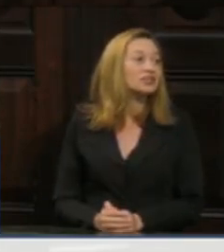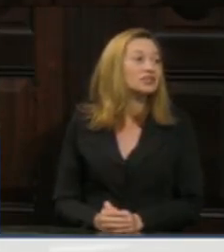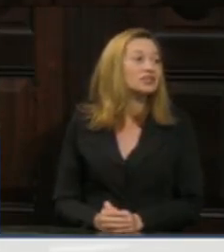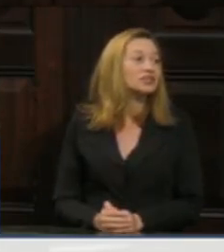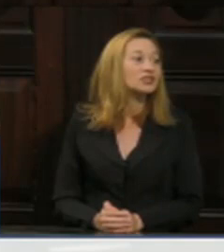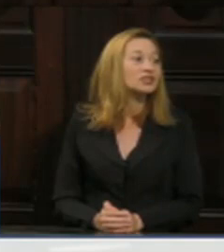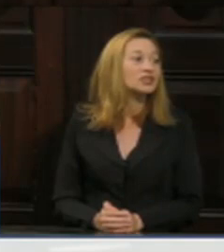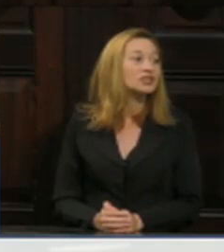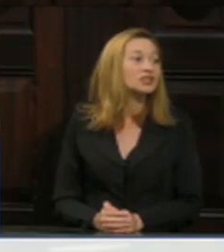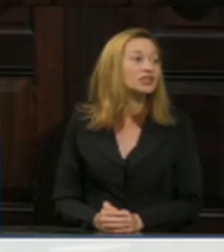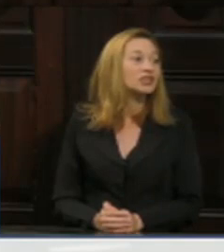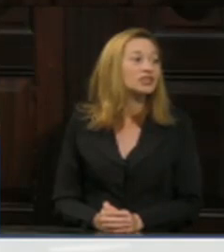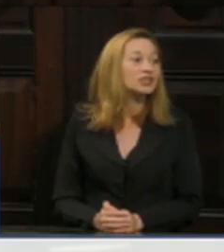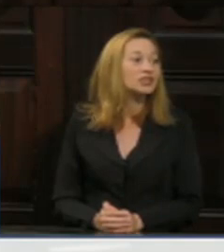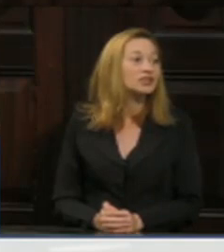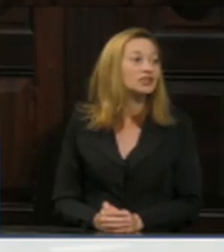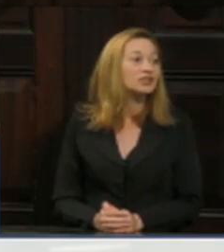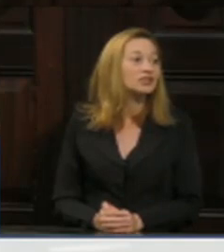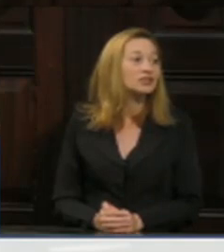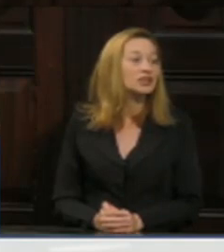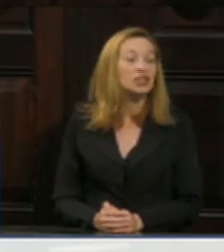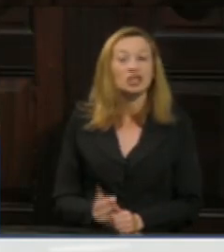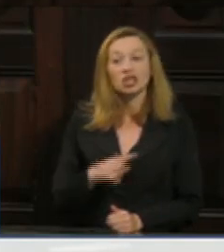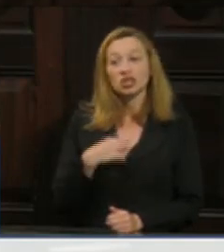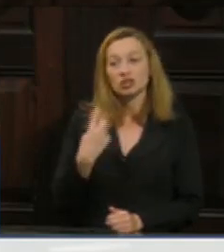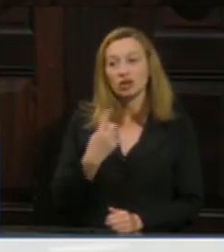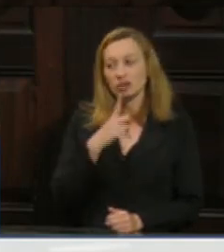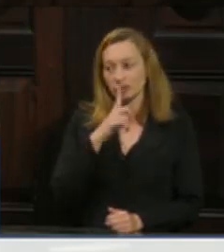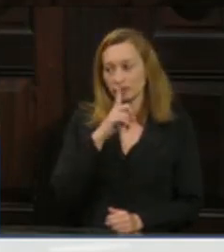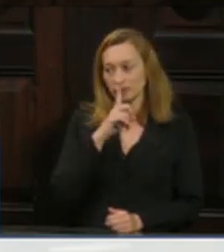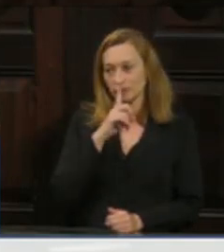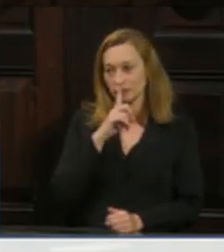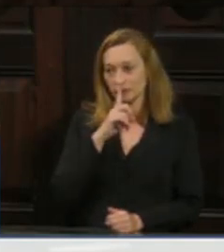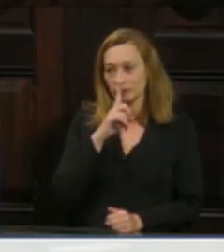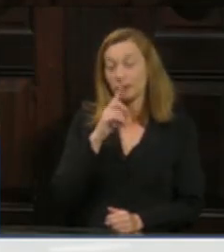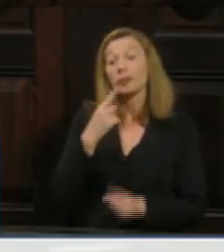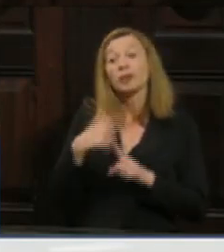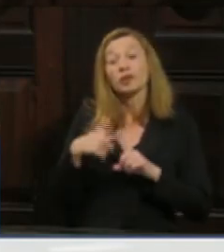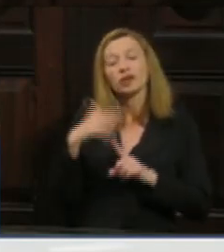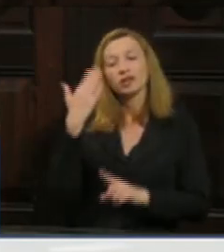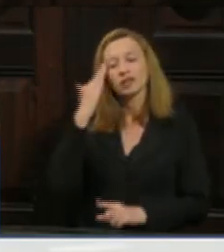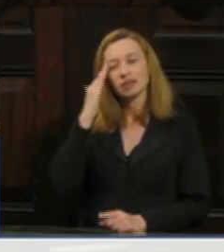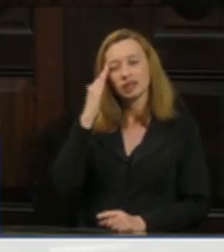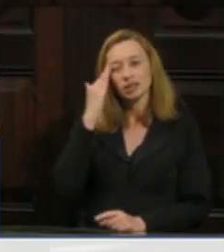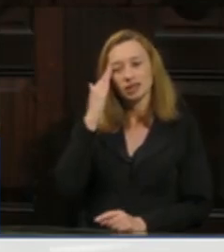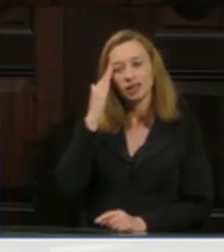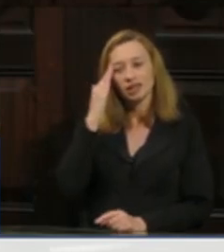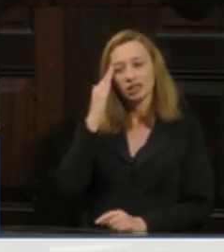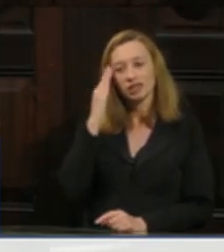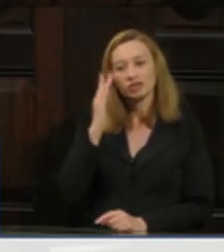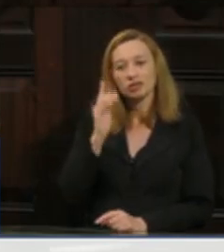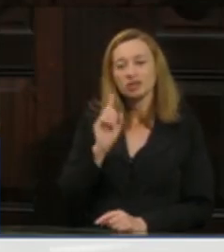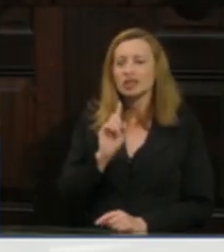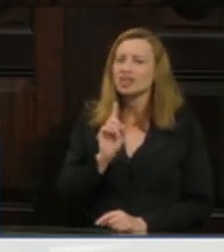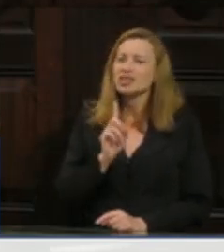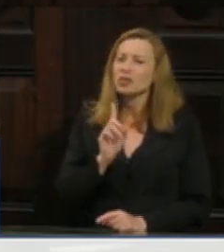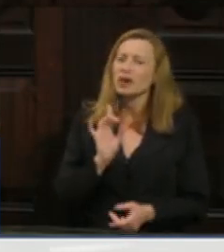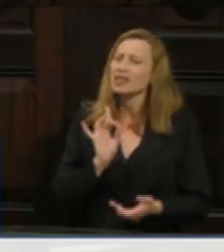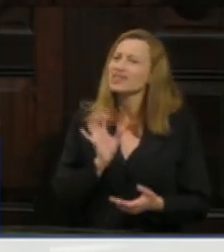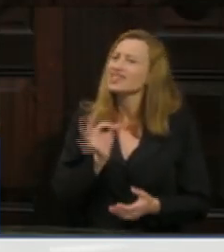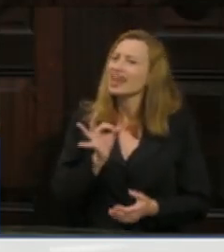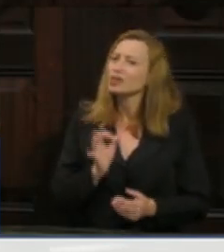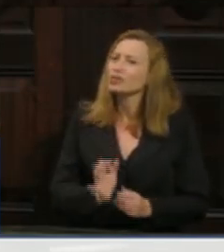presidente, a presença de alguns parlamentares no plenário para tratar de